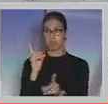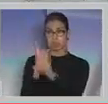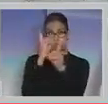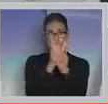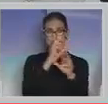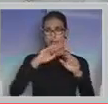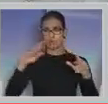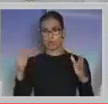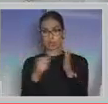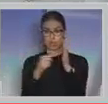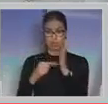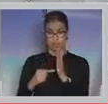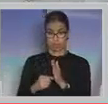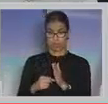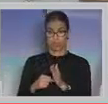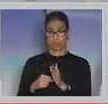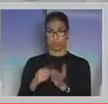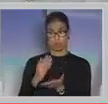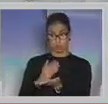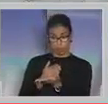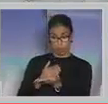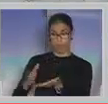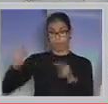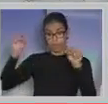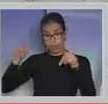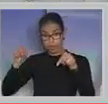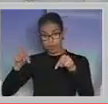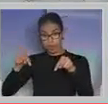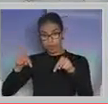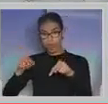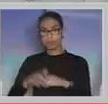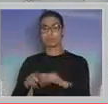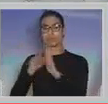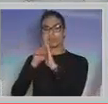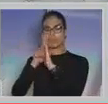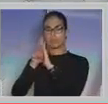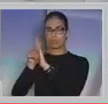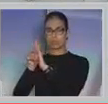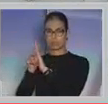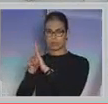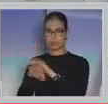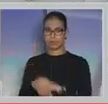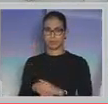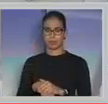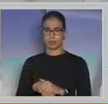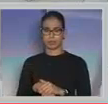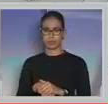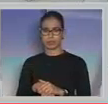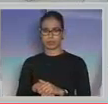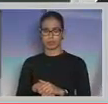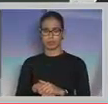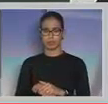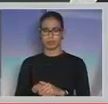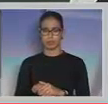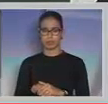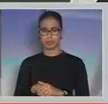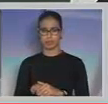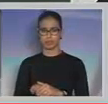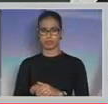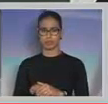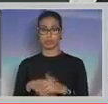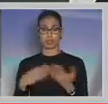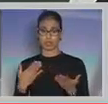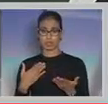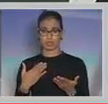seu presidência que agora serão de fato investigadas e não haverá necessidade de